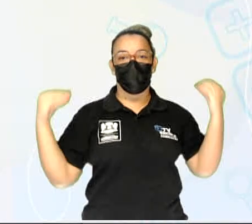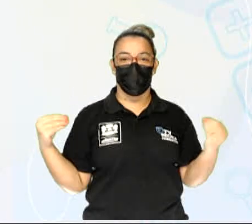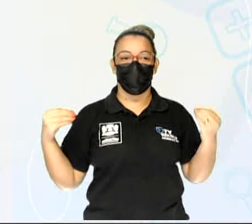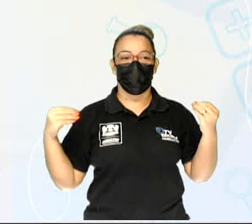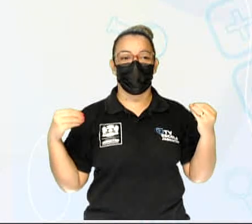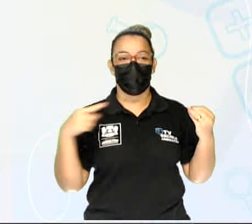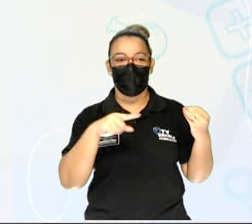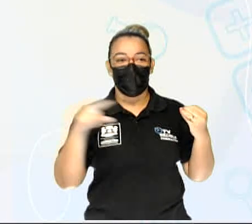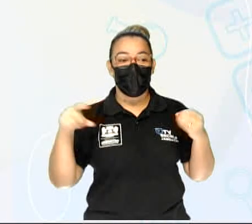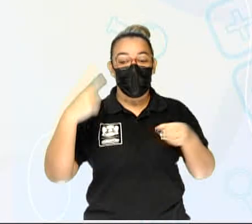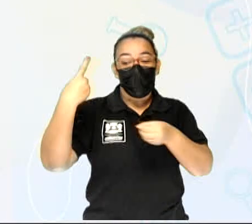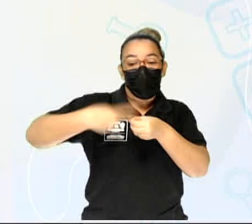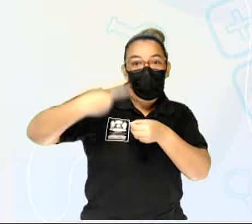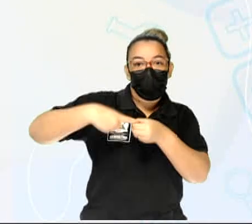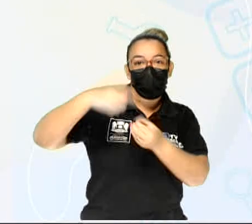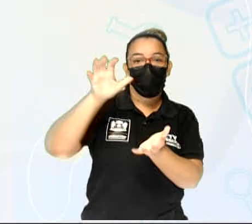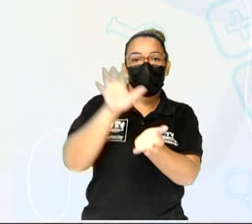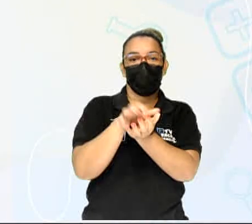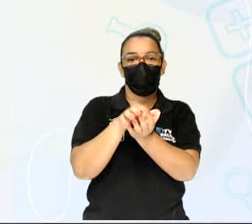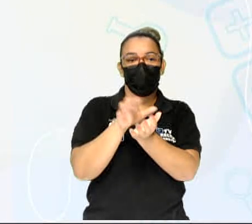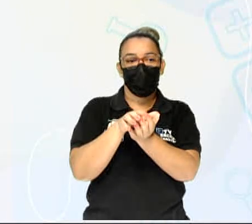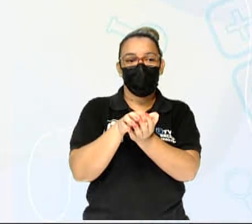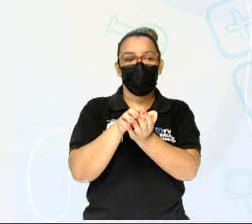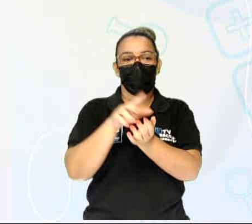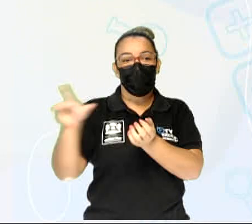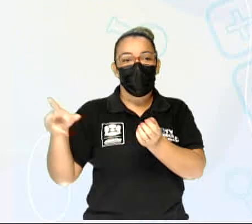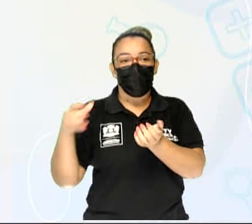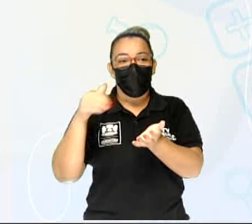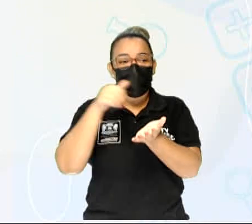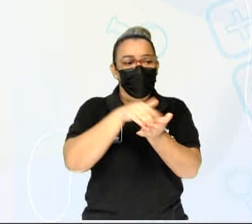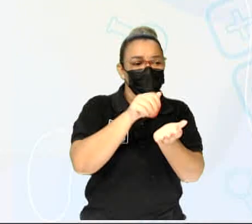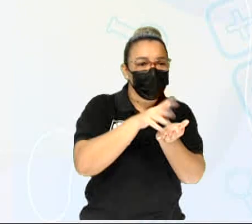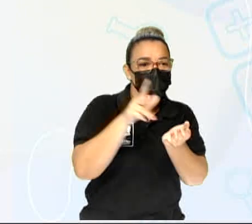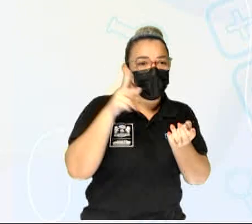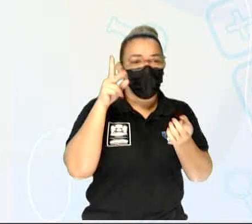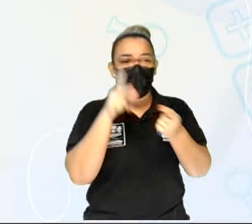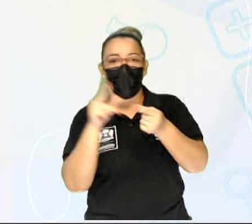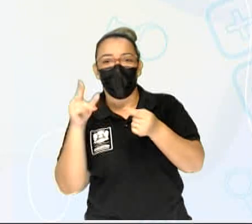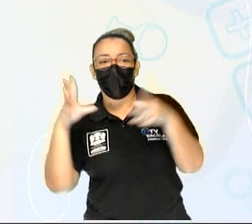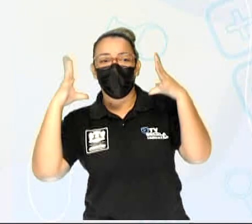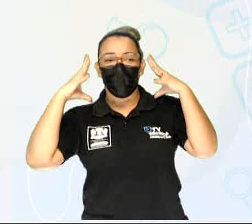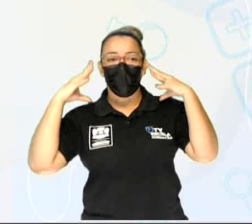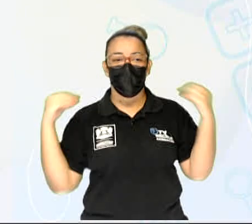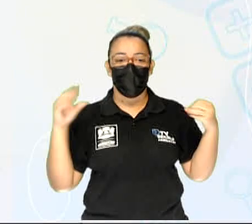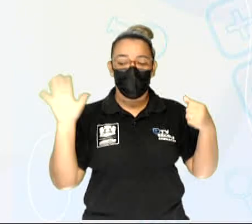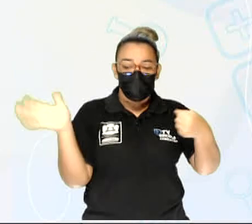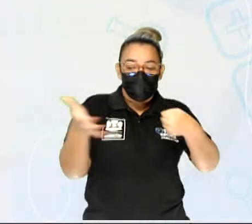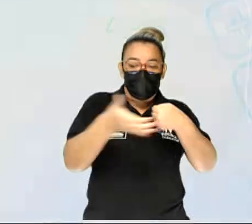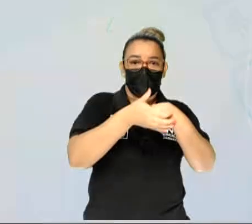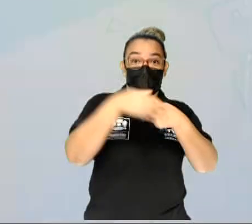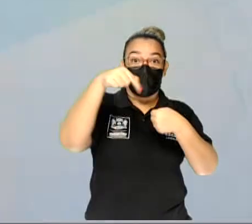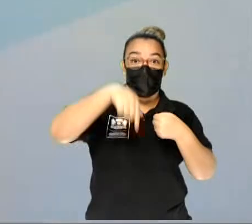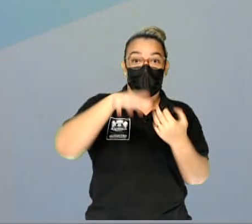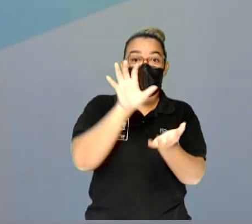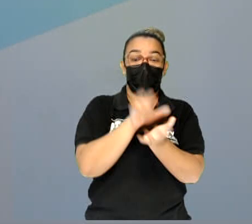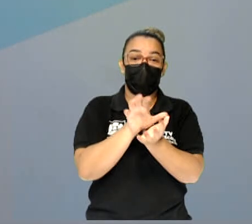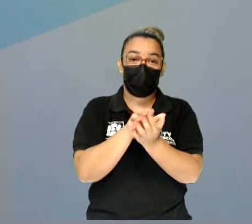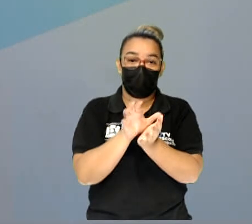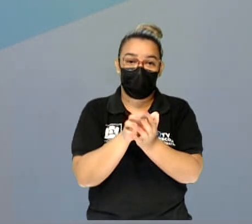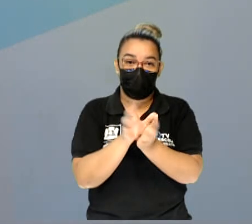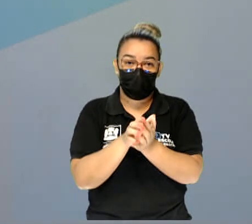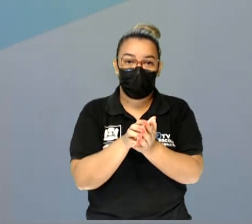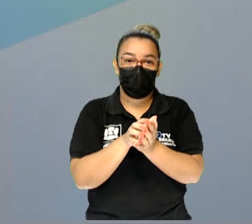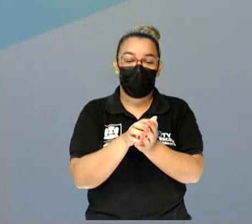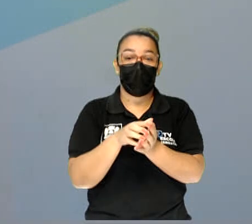interior de Pernambuco e promovendo o crescente corte de suprimento para os holandeses, que ficaram isolados no Recife. Se eles estavam aqui para levar